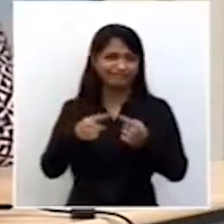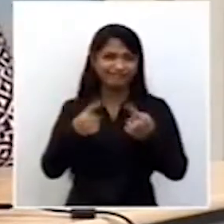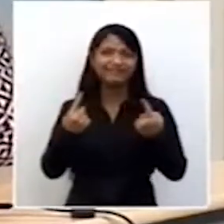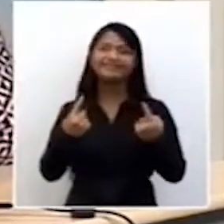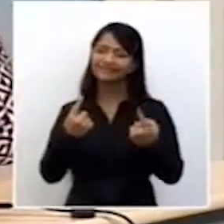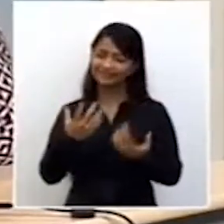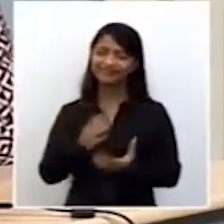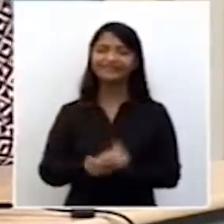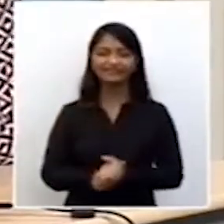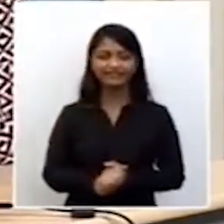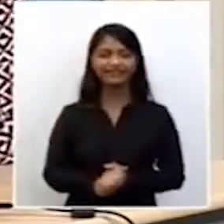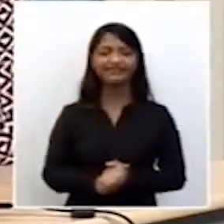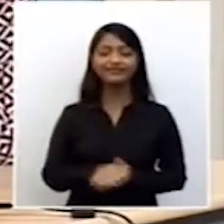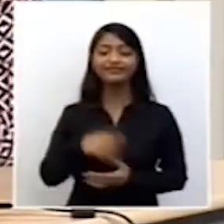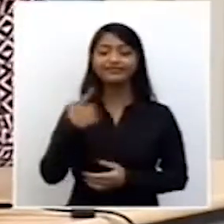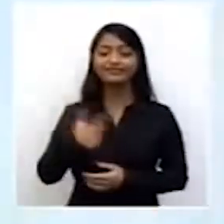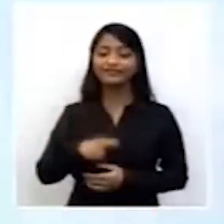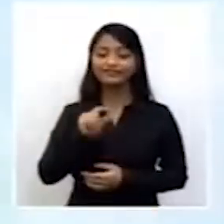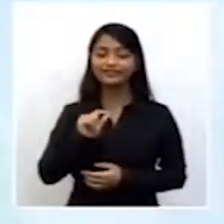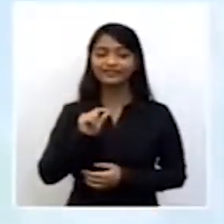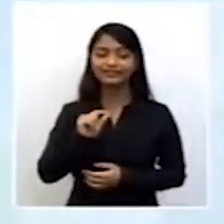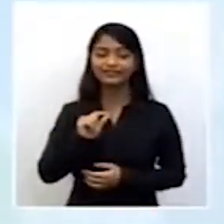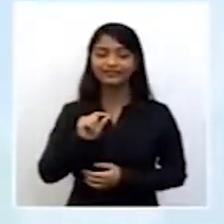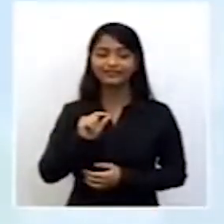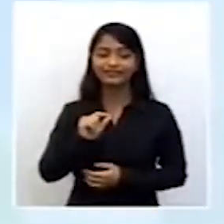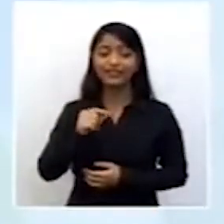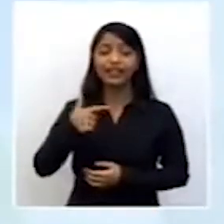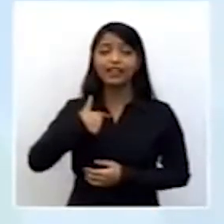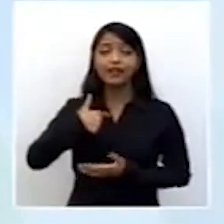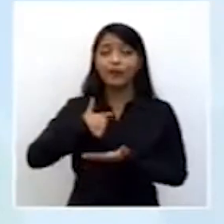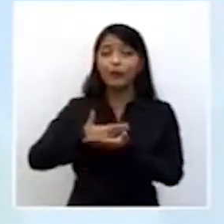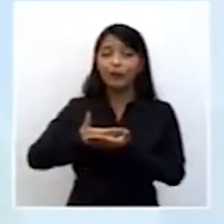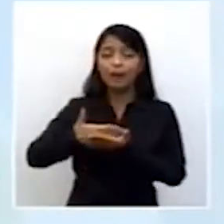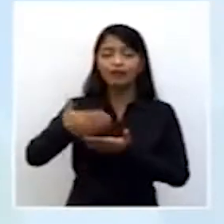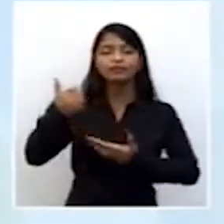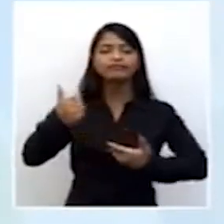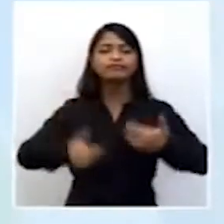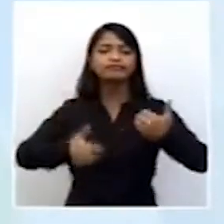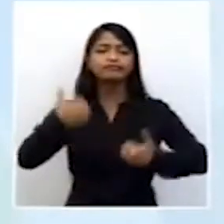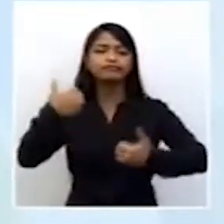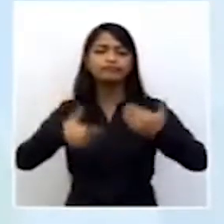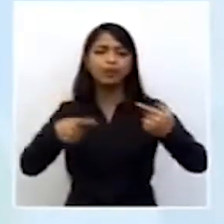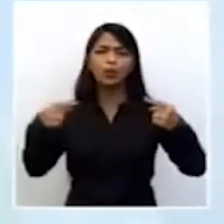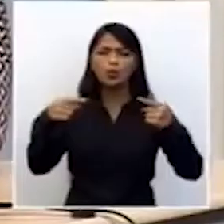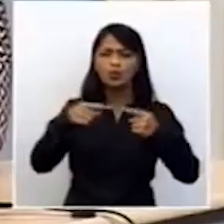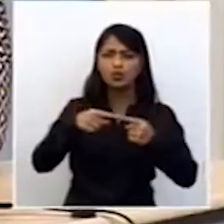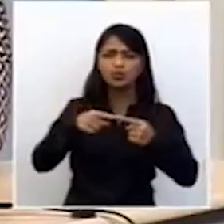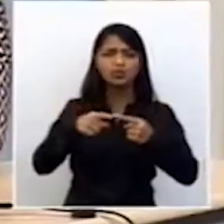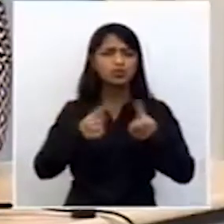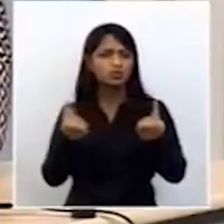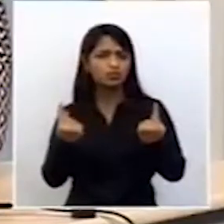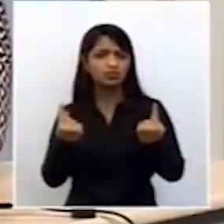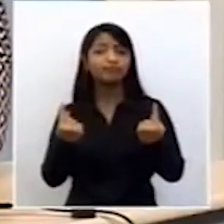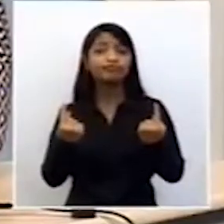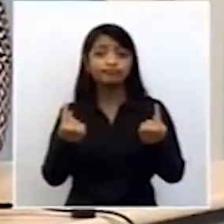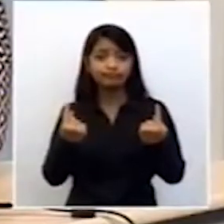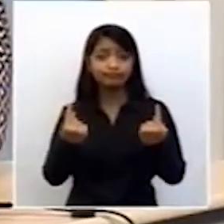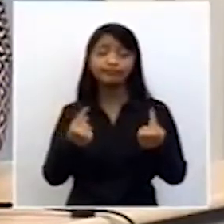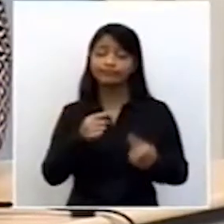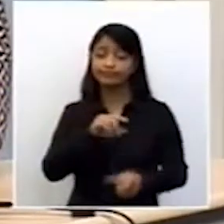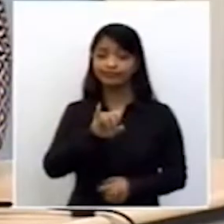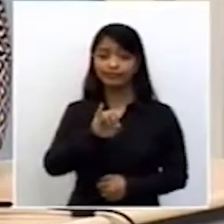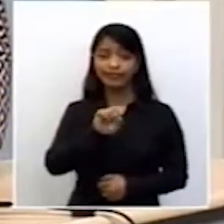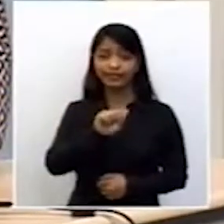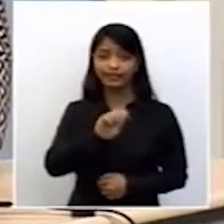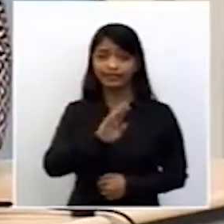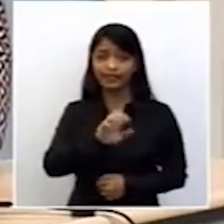né? E o cumprimento foi adequado ou inadequado? Então, nós temos aqui a Isabelle,